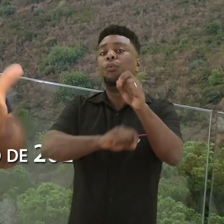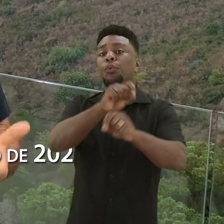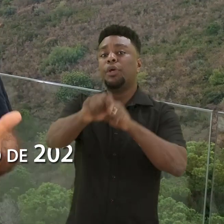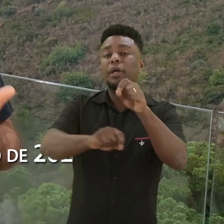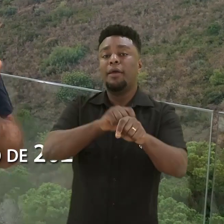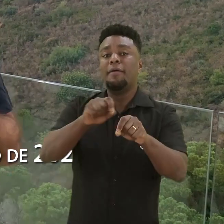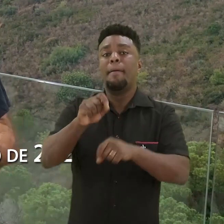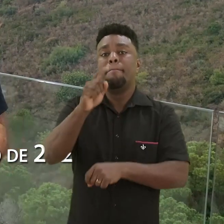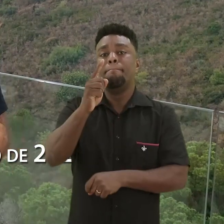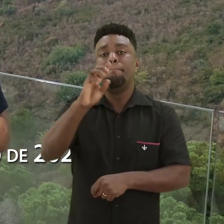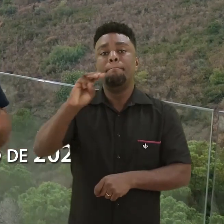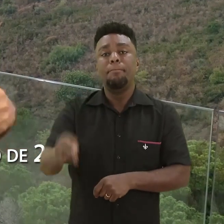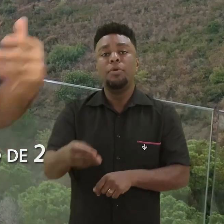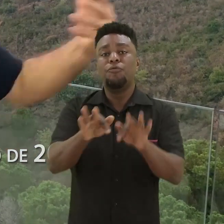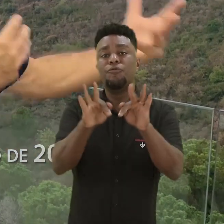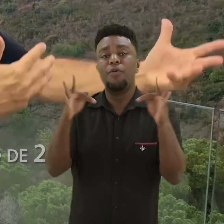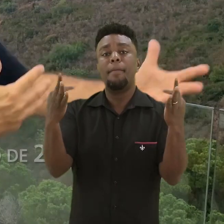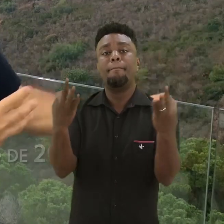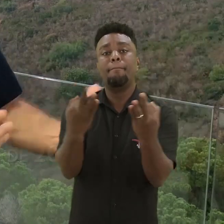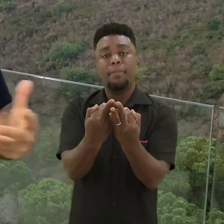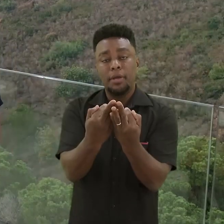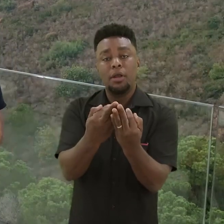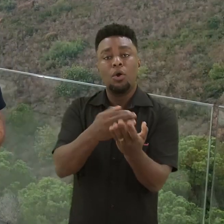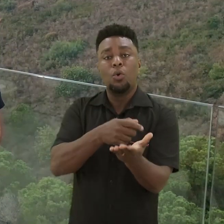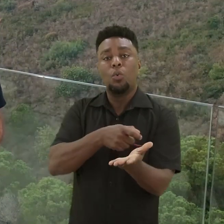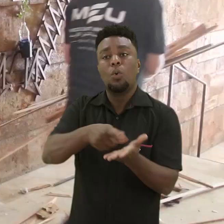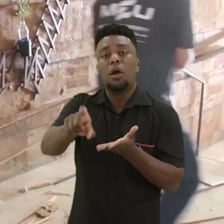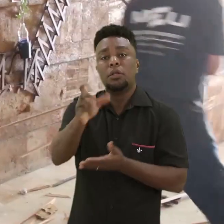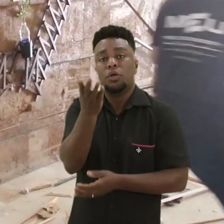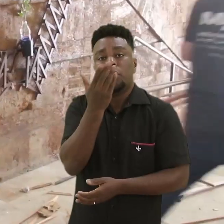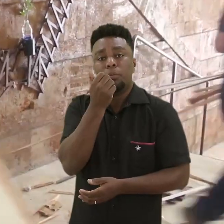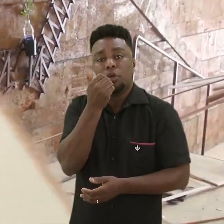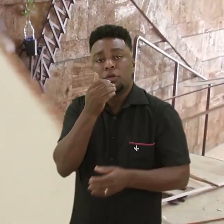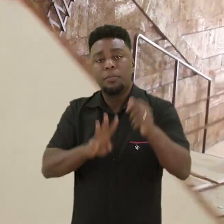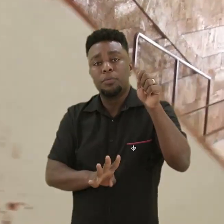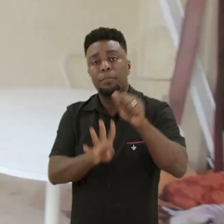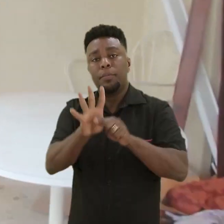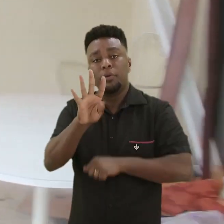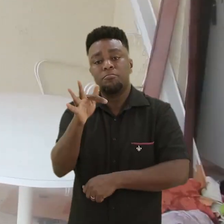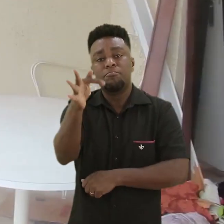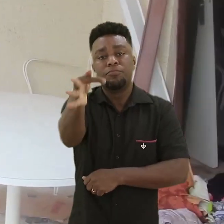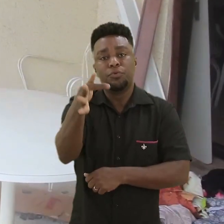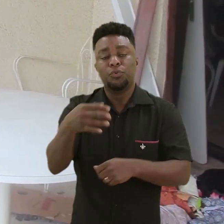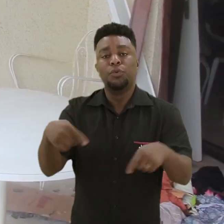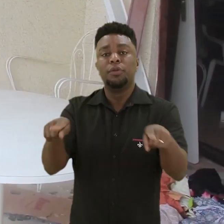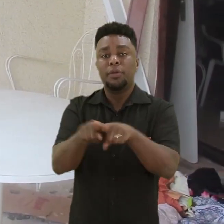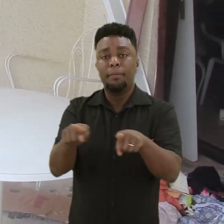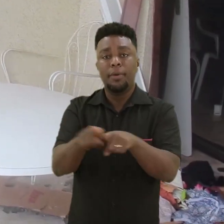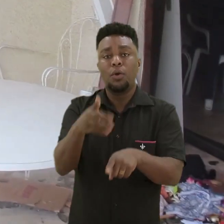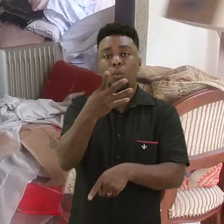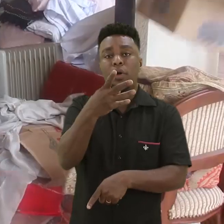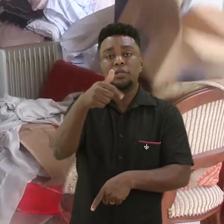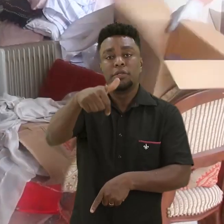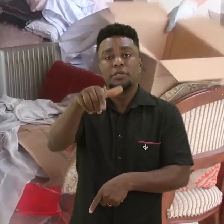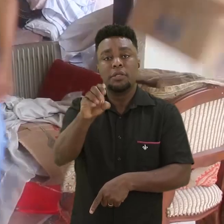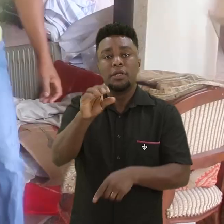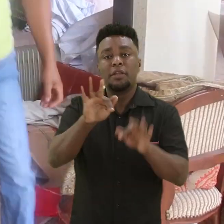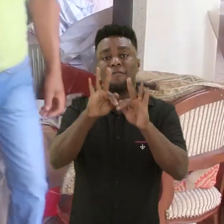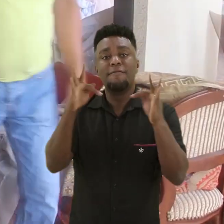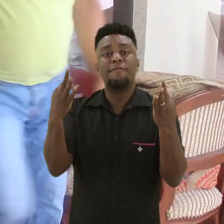com cartões de alimentação para os próximos 4 meses e também estamos ajudando a mais de